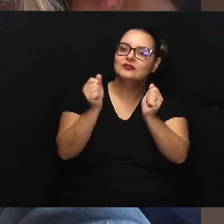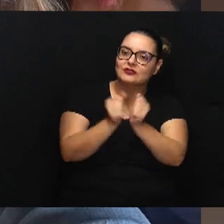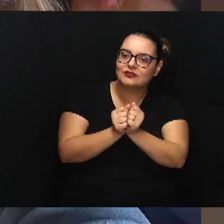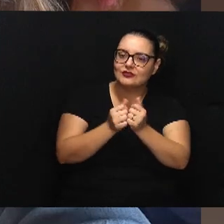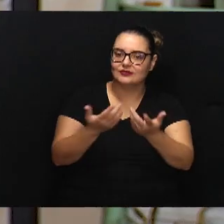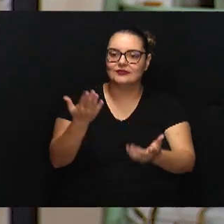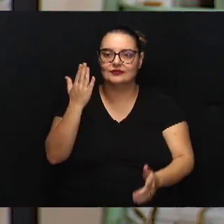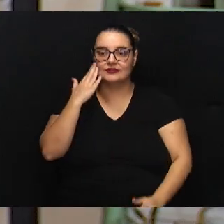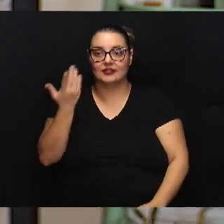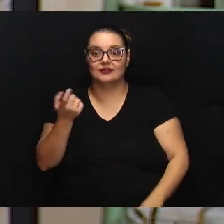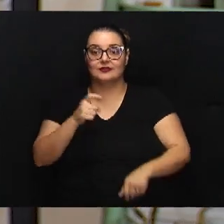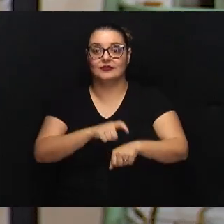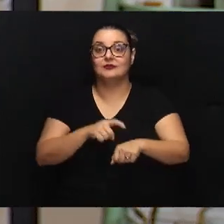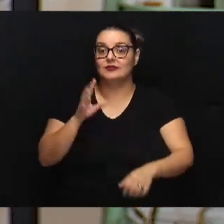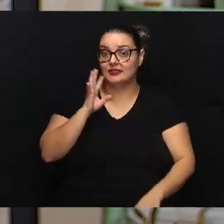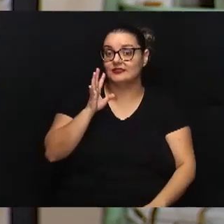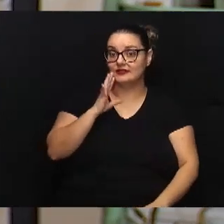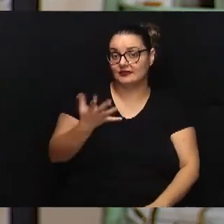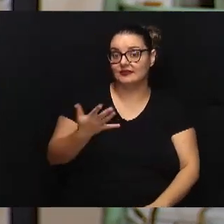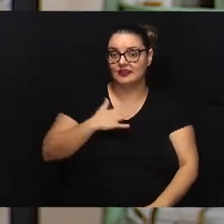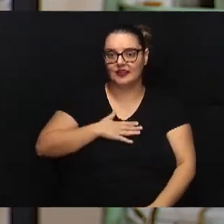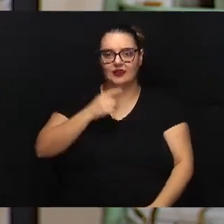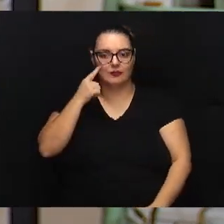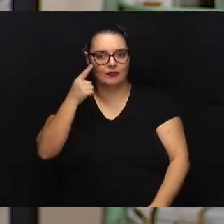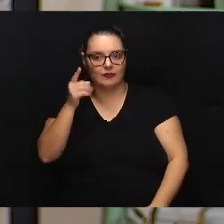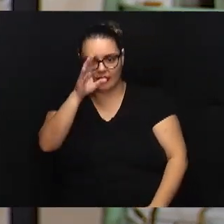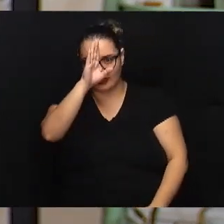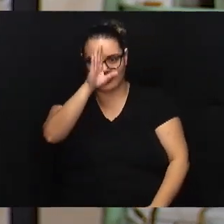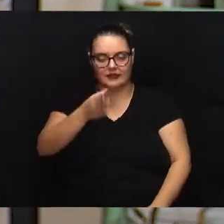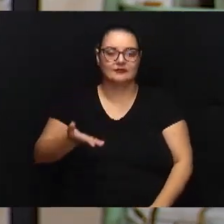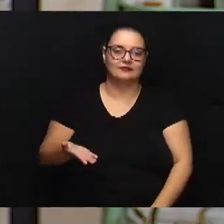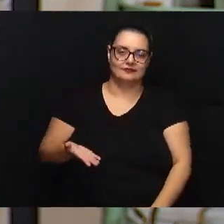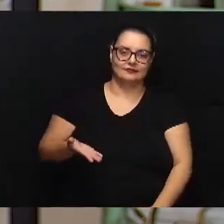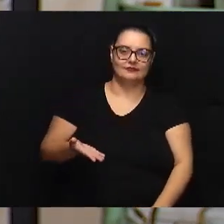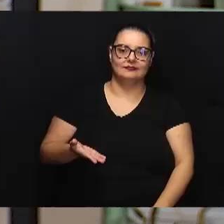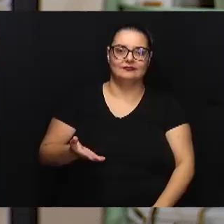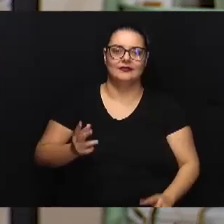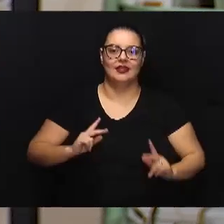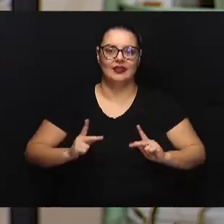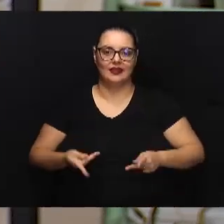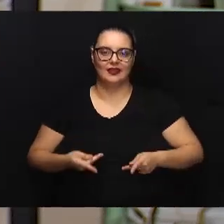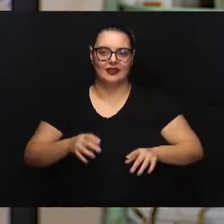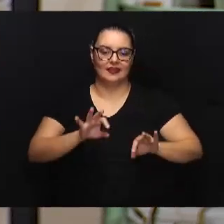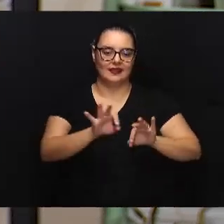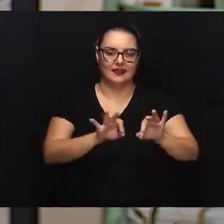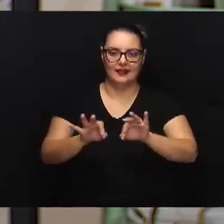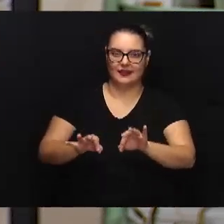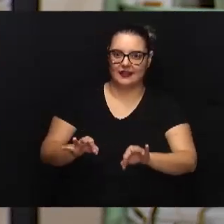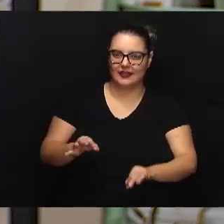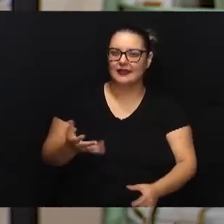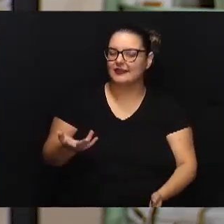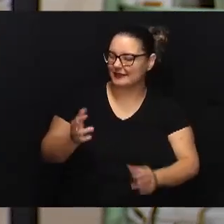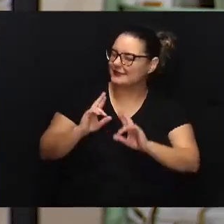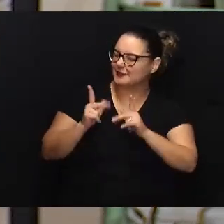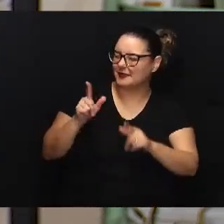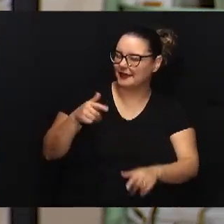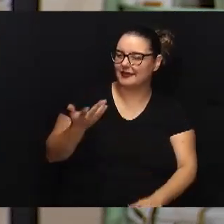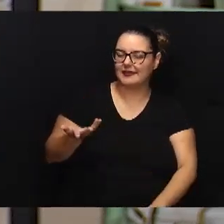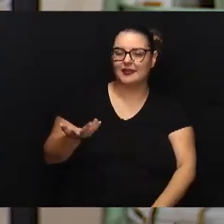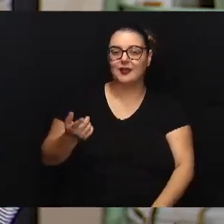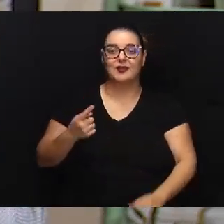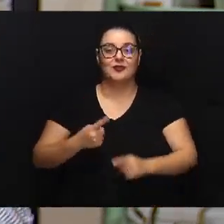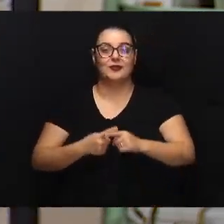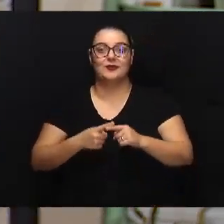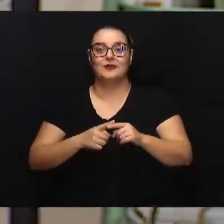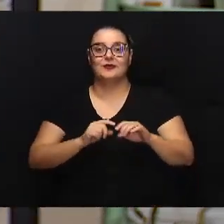momentos bacanas. A minha ideia principal era humanizar as organizações, engraçado, né? Porque eu vinha de uma